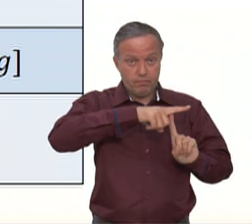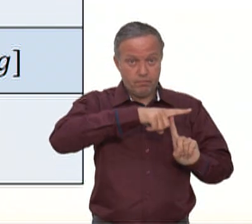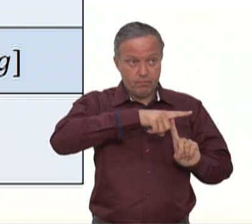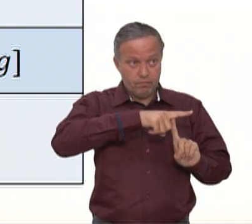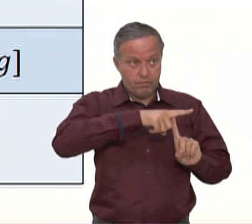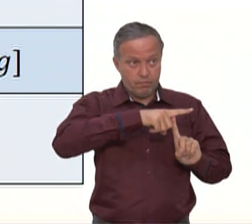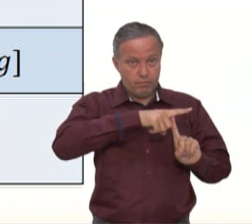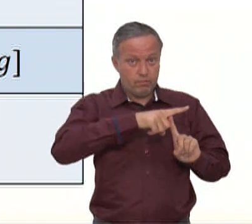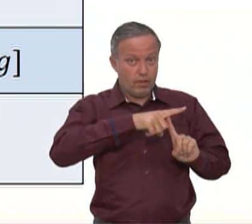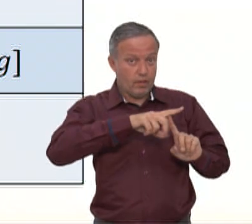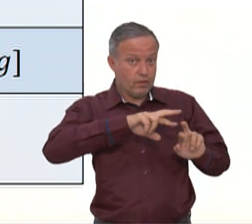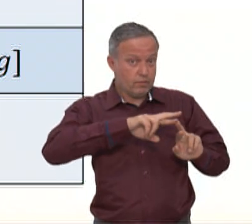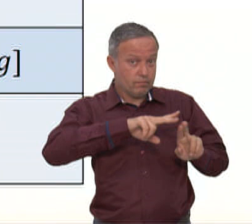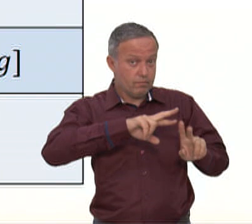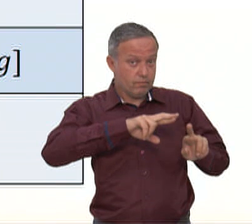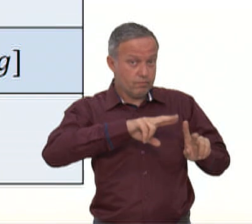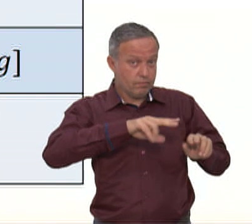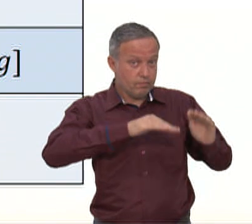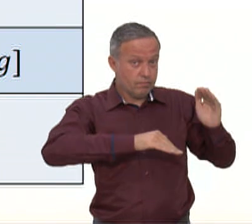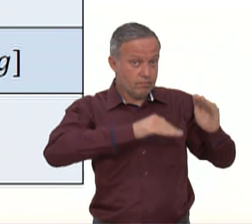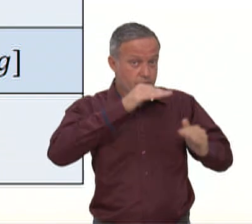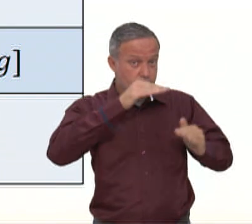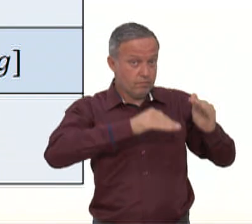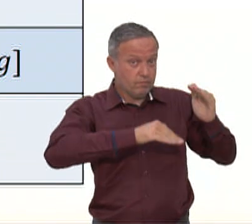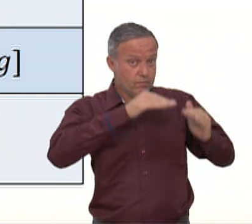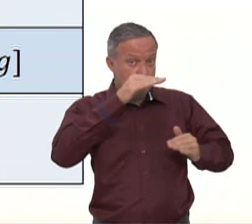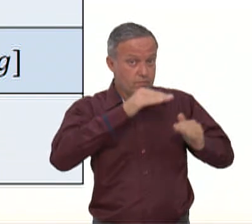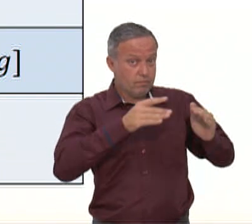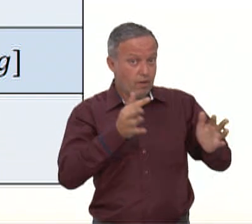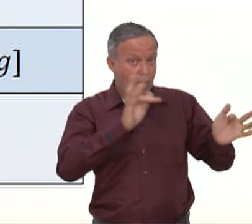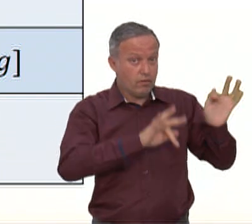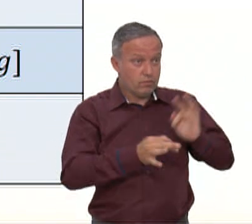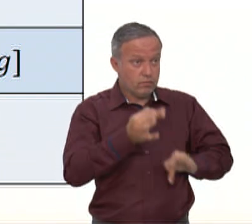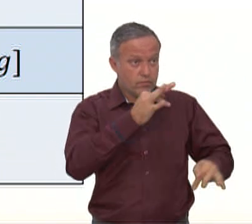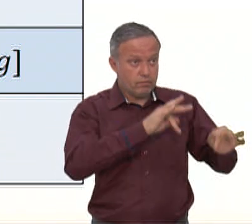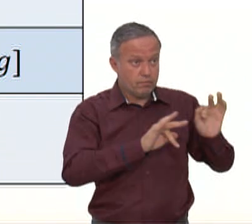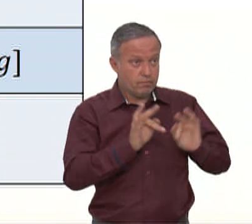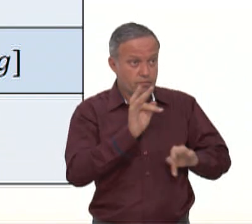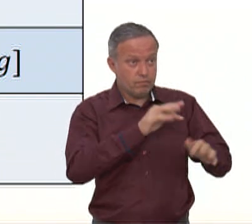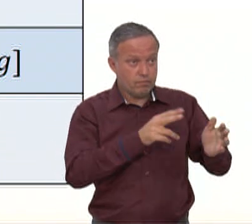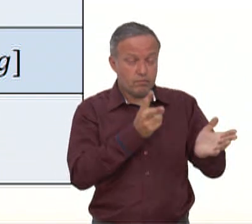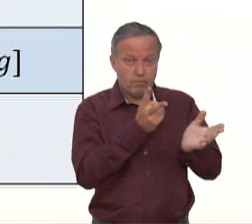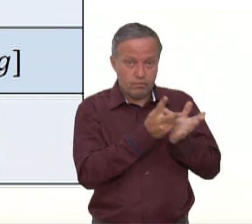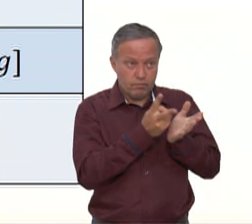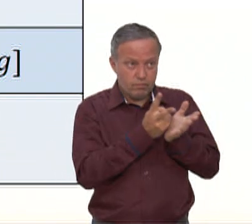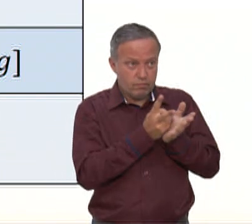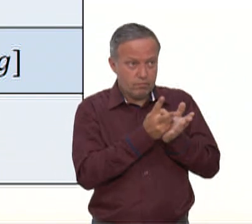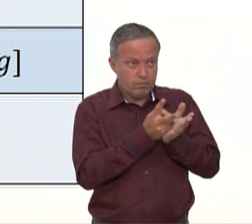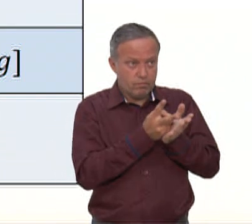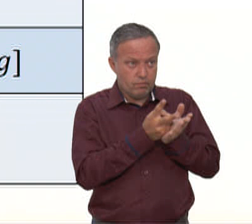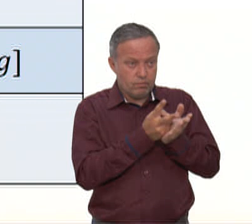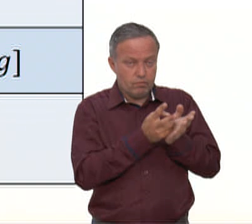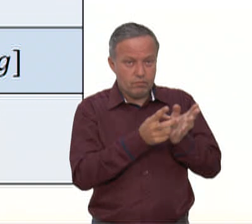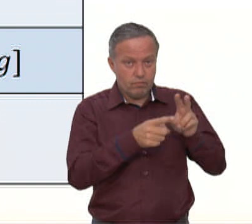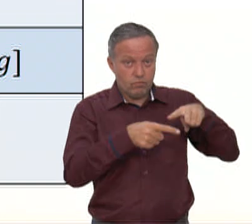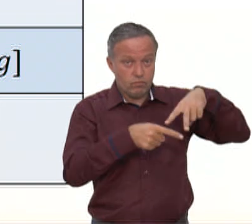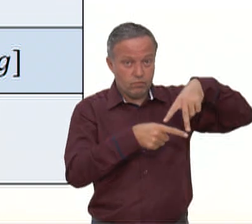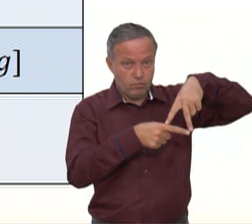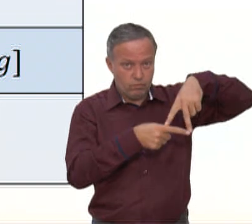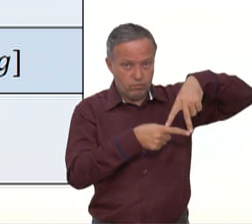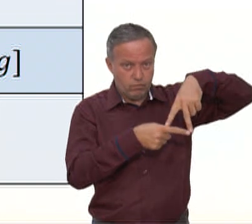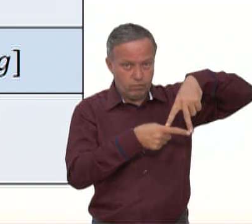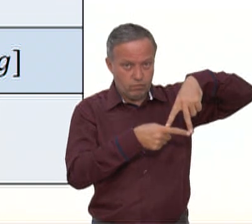a variação da temperatura. Na física, sempre que aparece esse triângulo definido como delta,